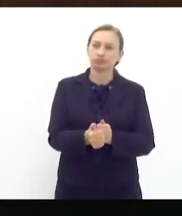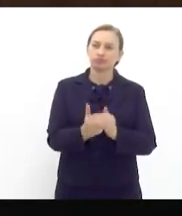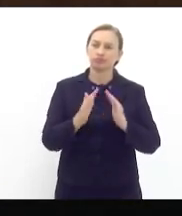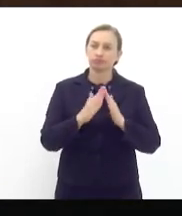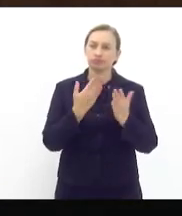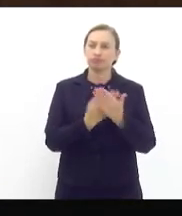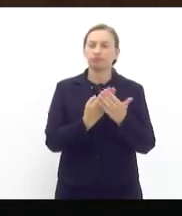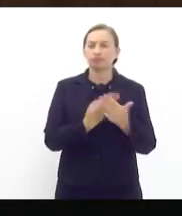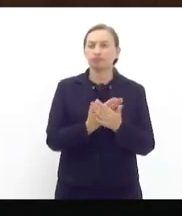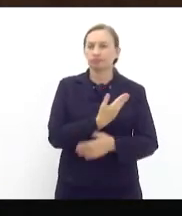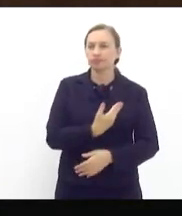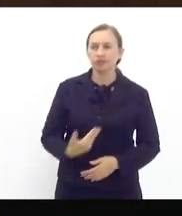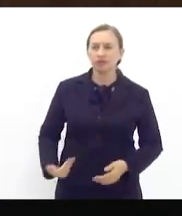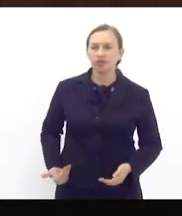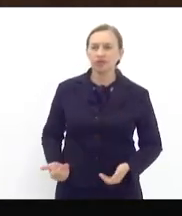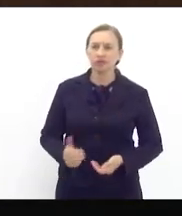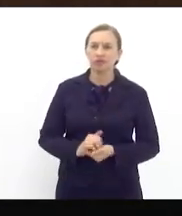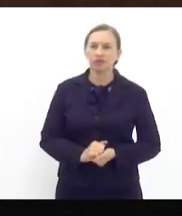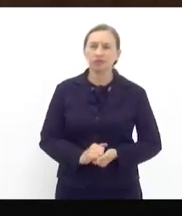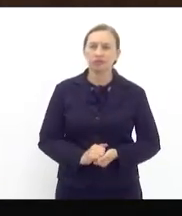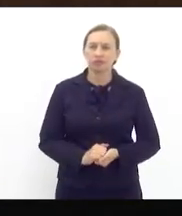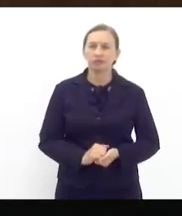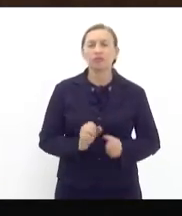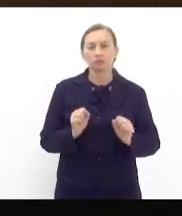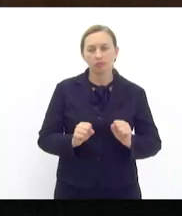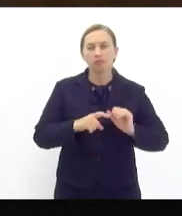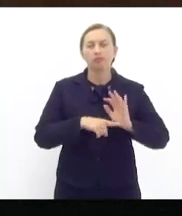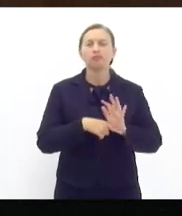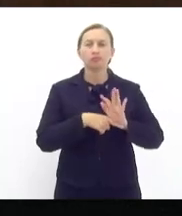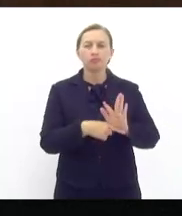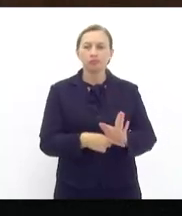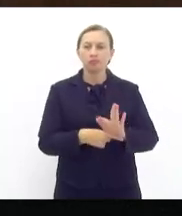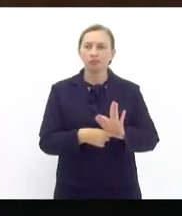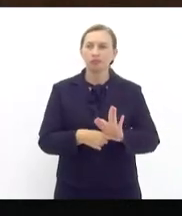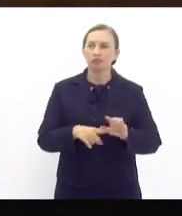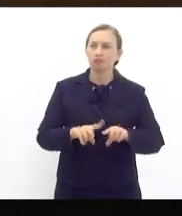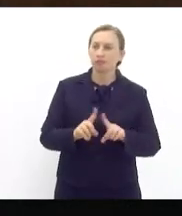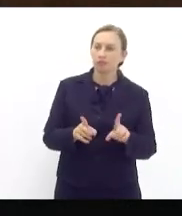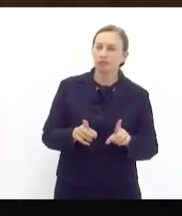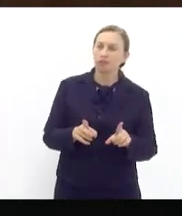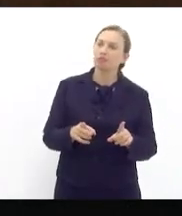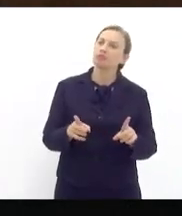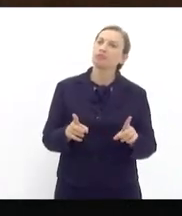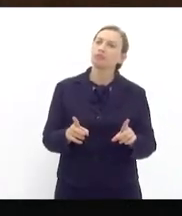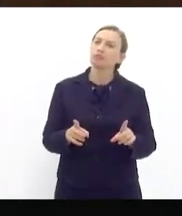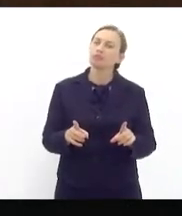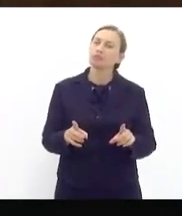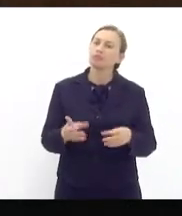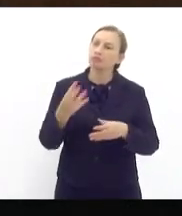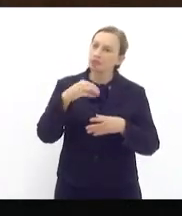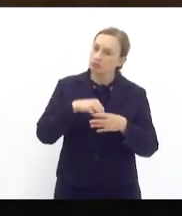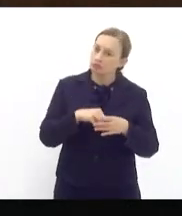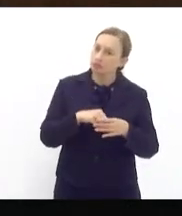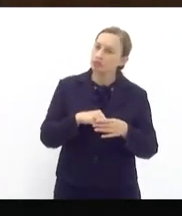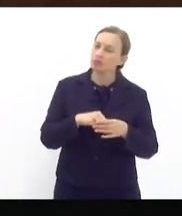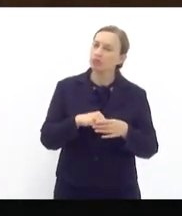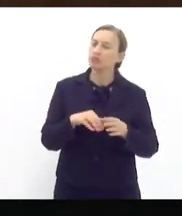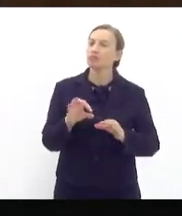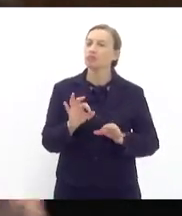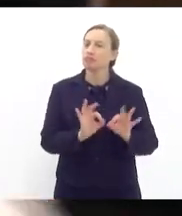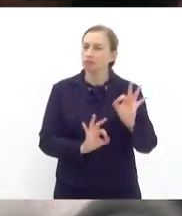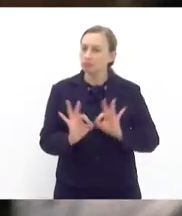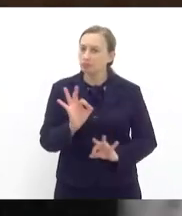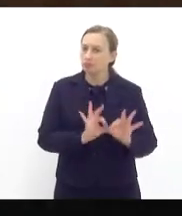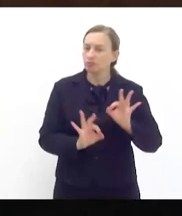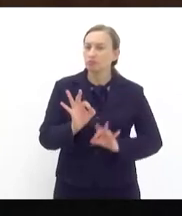pública são profissionais que podem até contribuir mas que tem que ser dentro do escopo de um planejamento